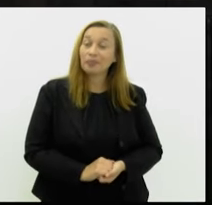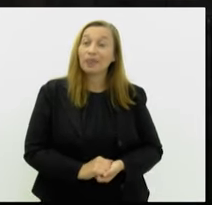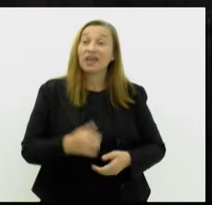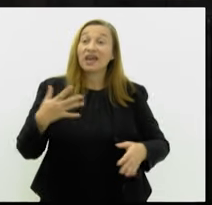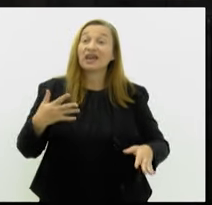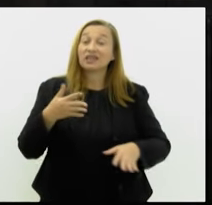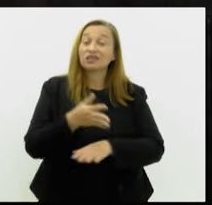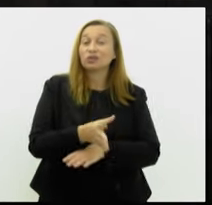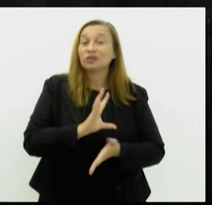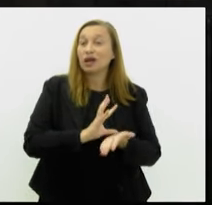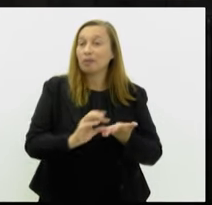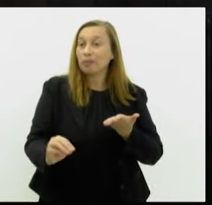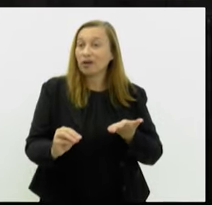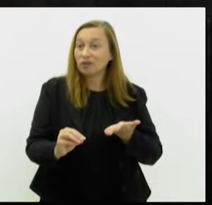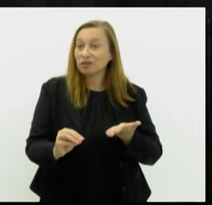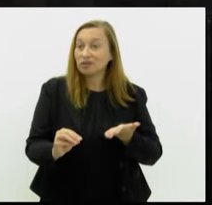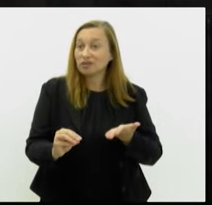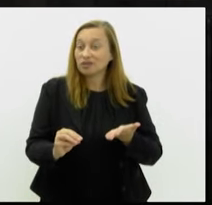Entrou na pauta